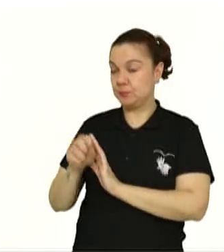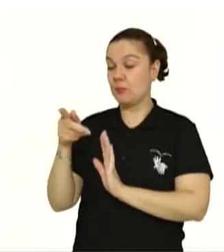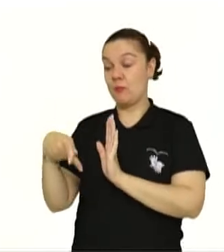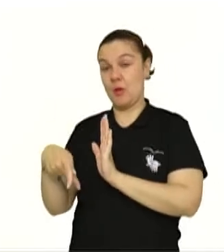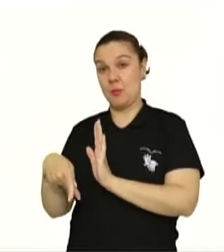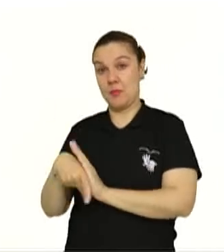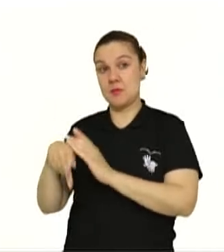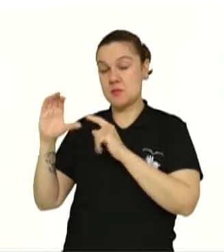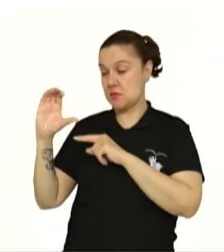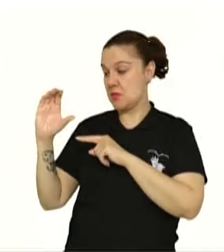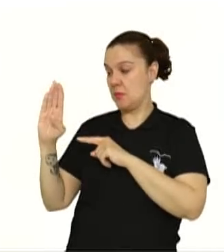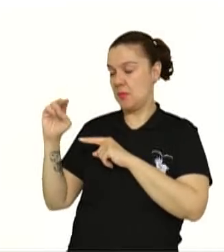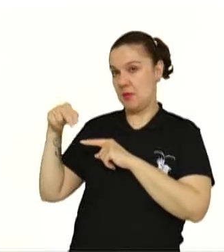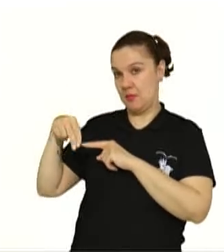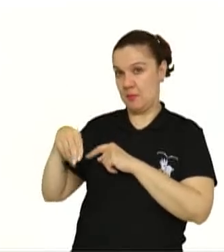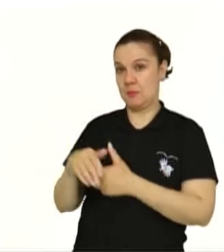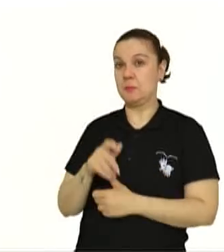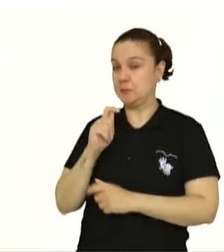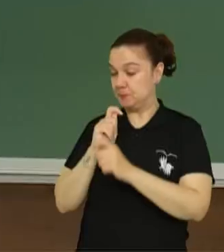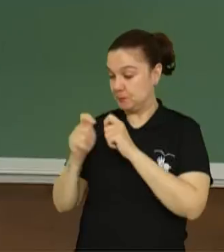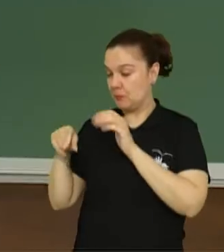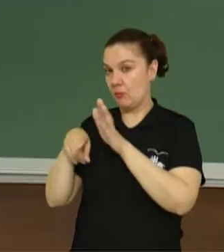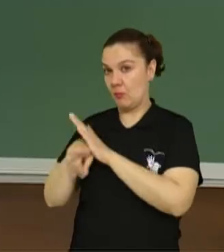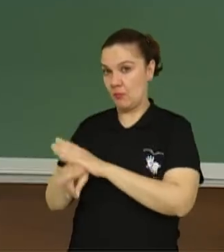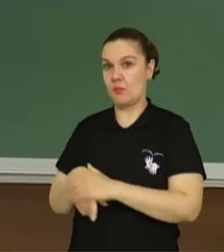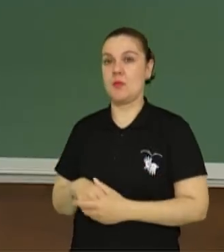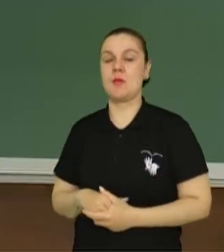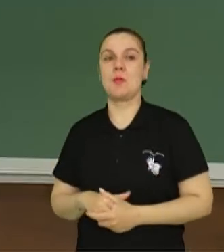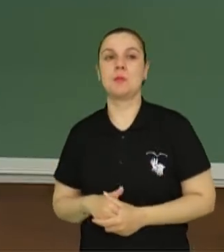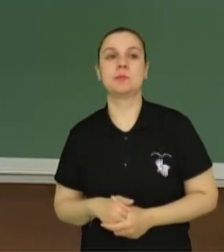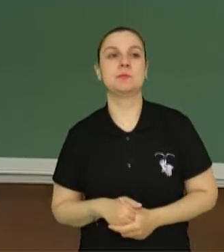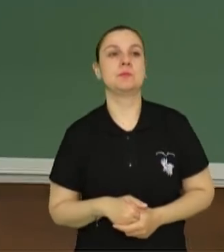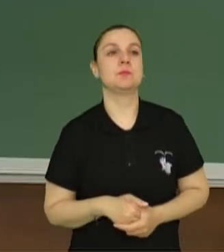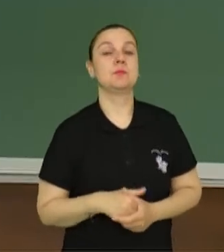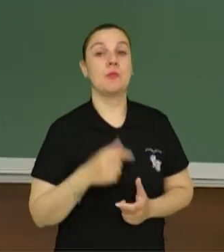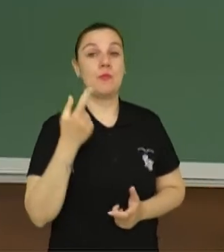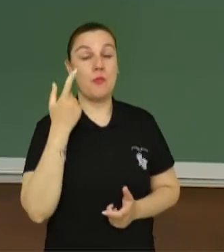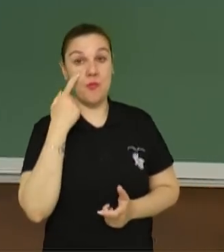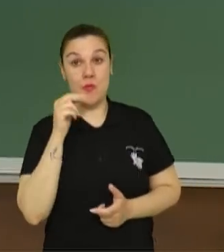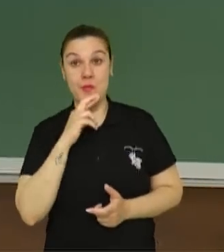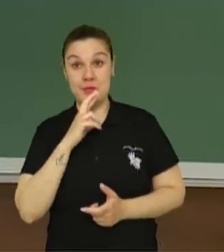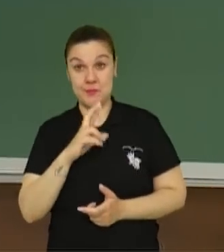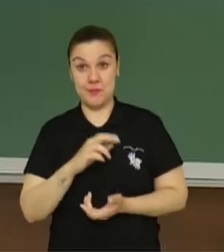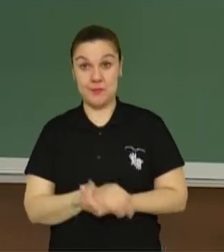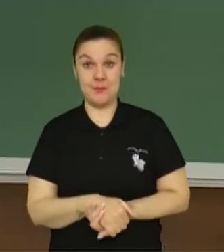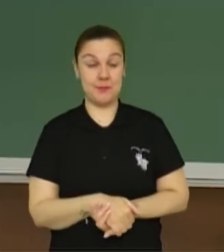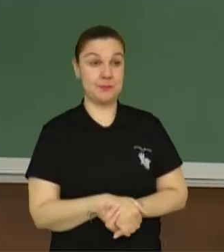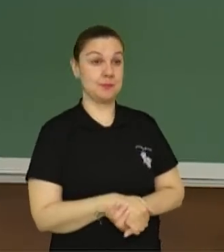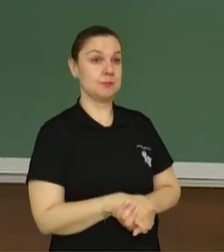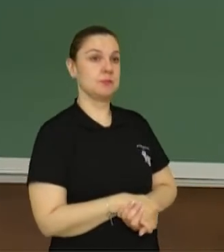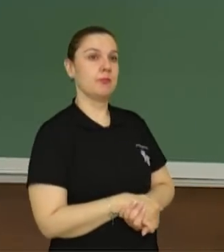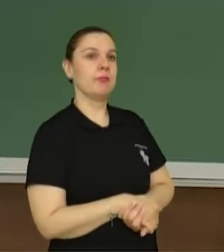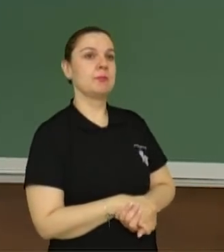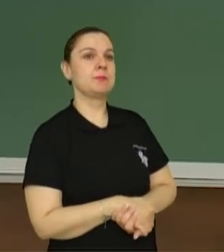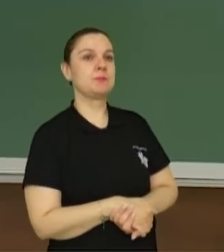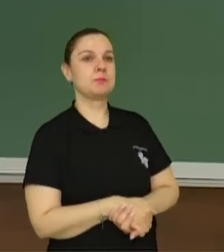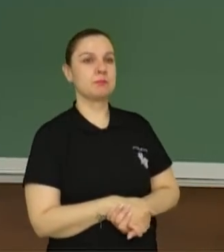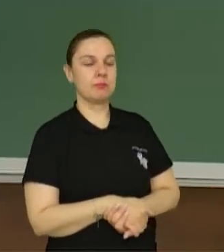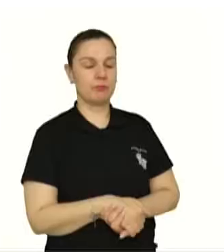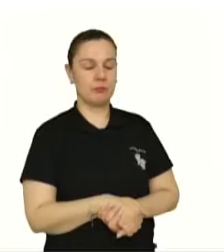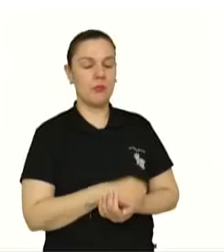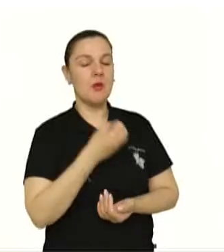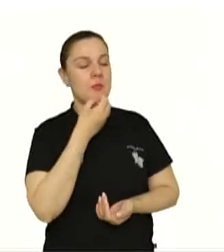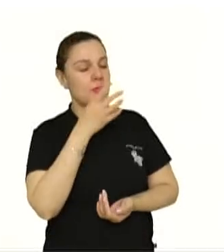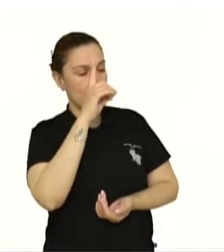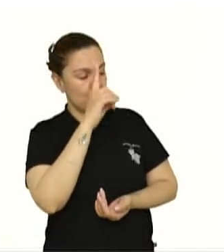feita pelo entrevistador ali da CBN. Então vejamos aqui a resposta. Então o Hudson José